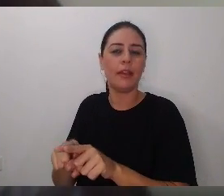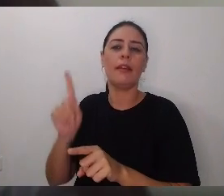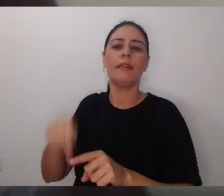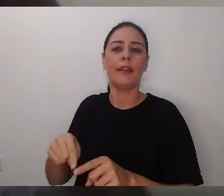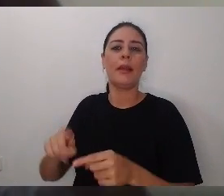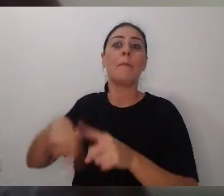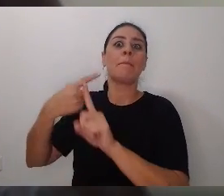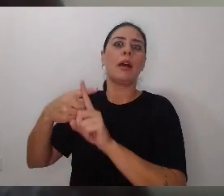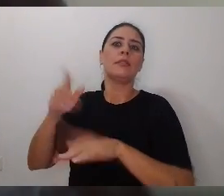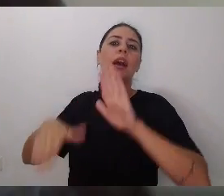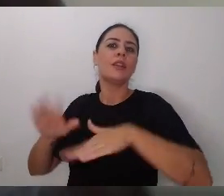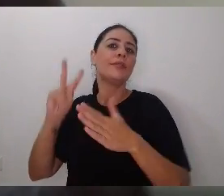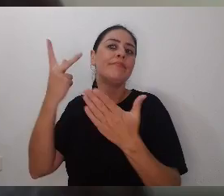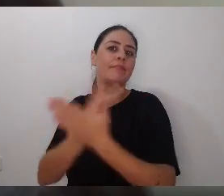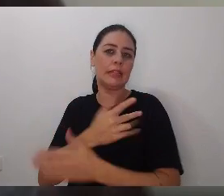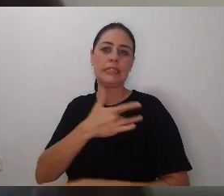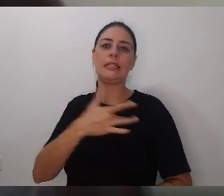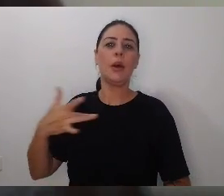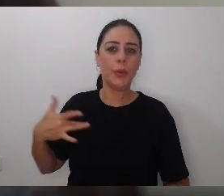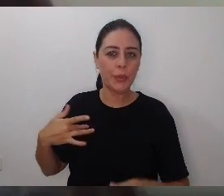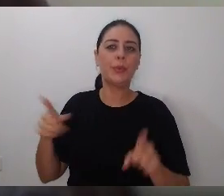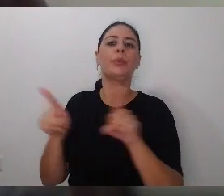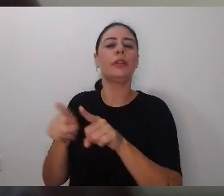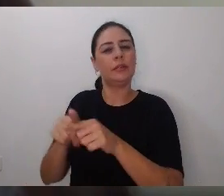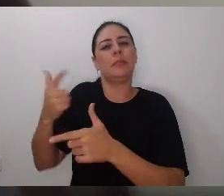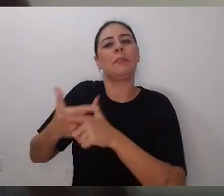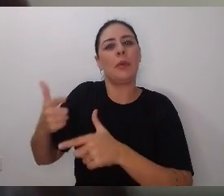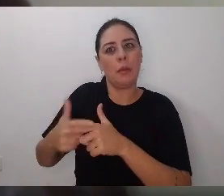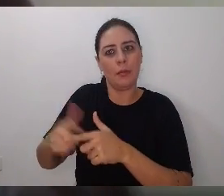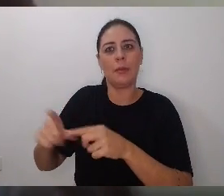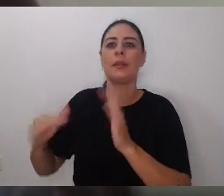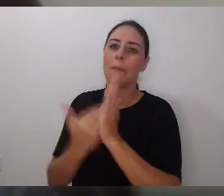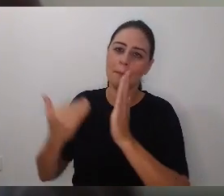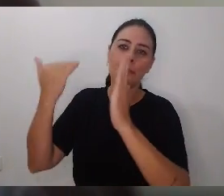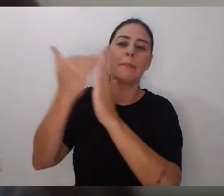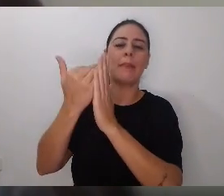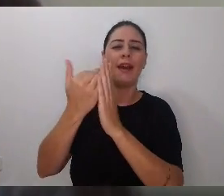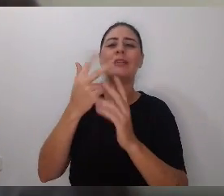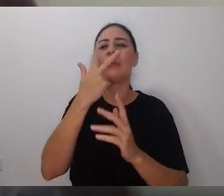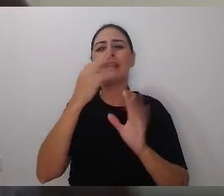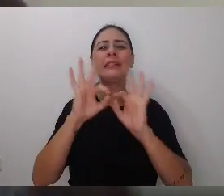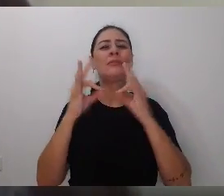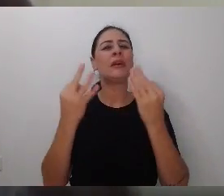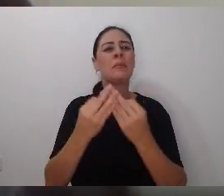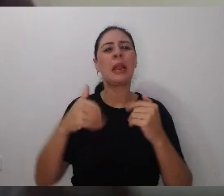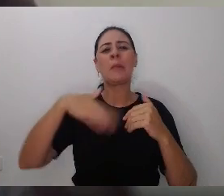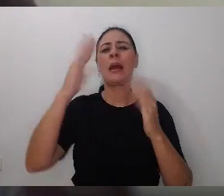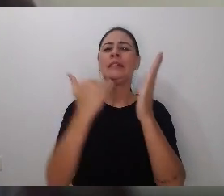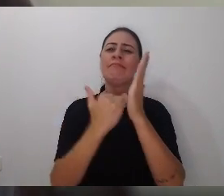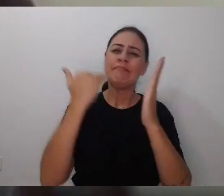No caso das crianças que precisam de acompanhamentos de saúde, ainda dá conta desses acompanhamentos de saúde. E isso tudo